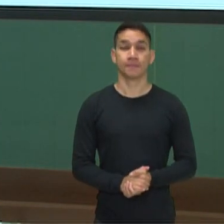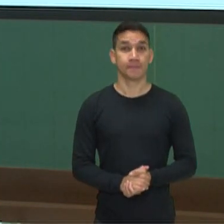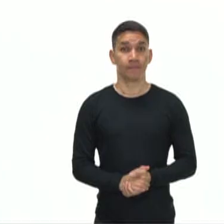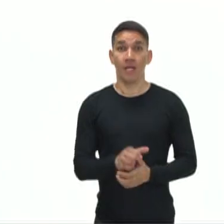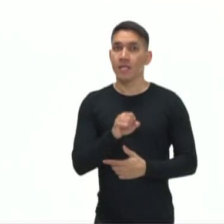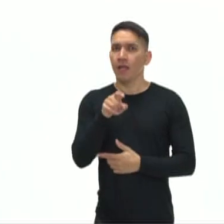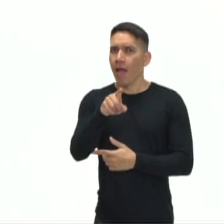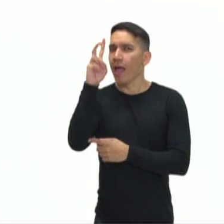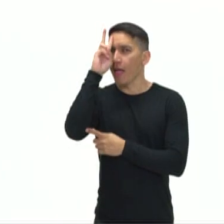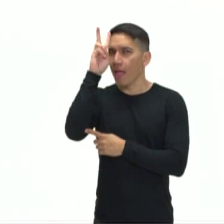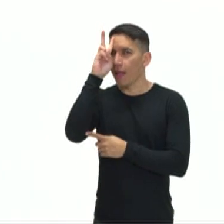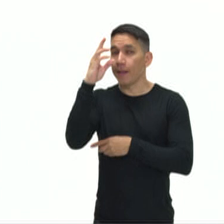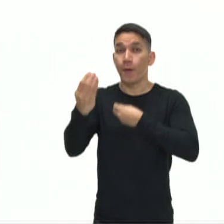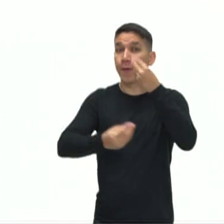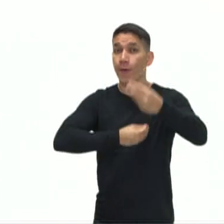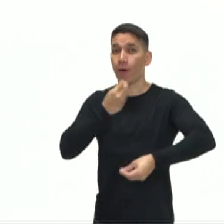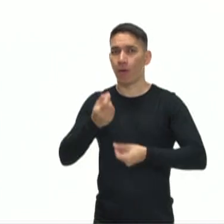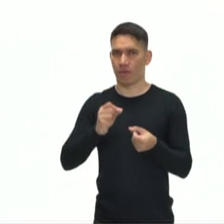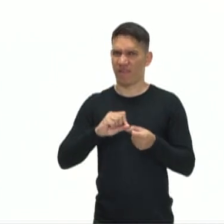Se você se lembra como